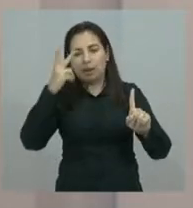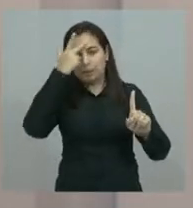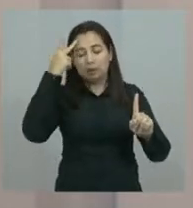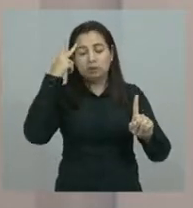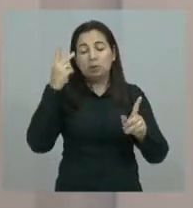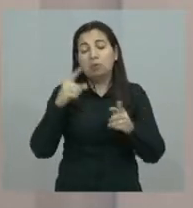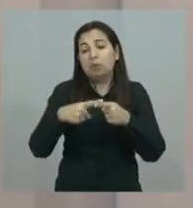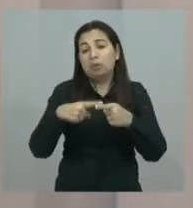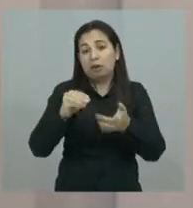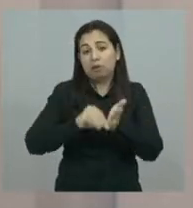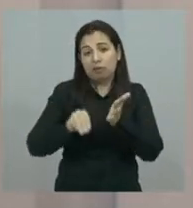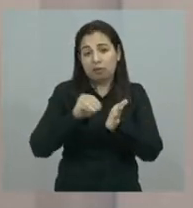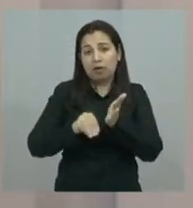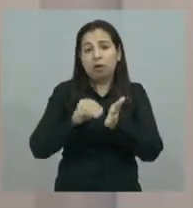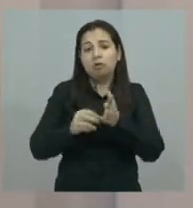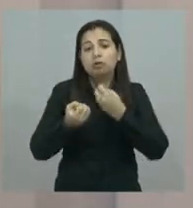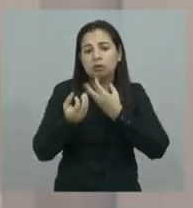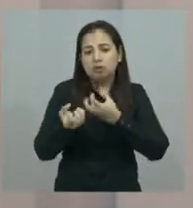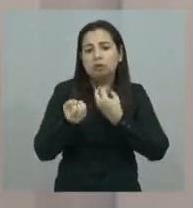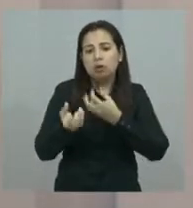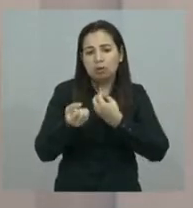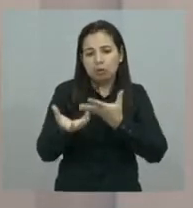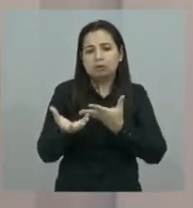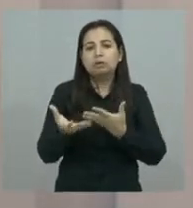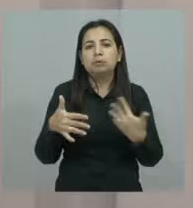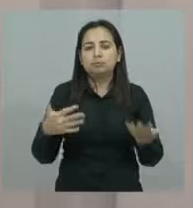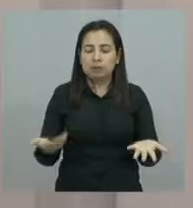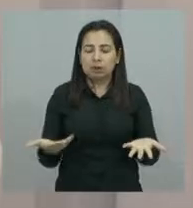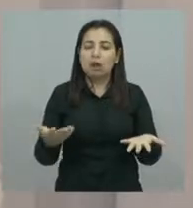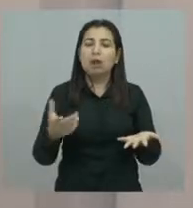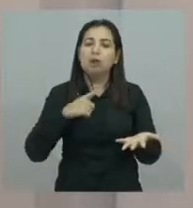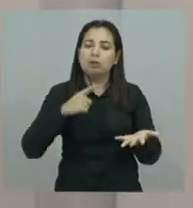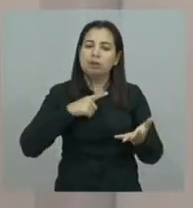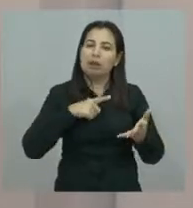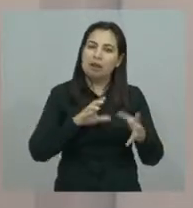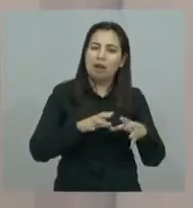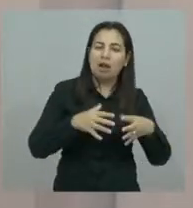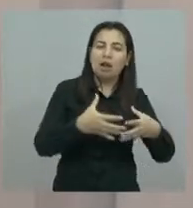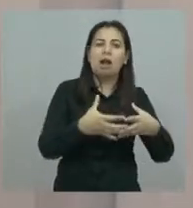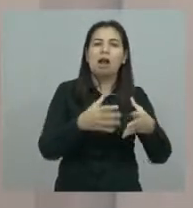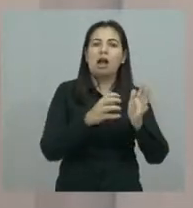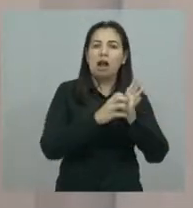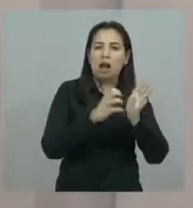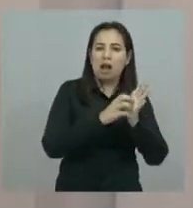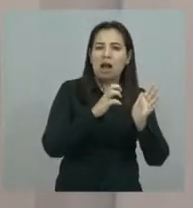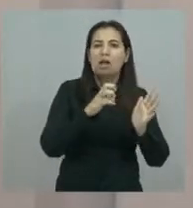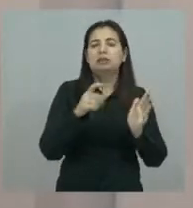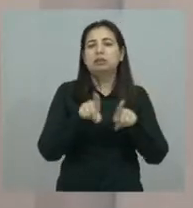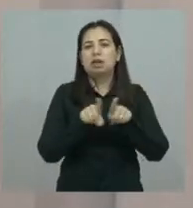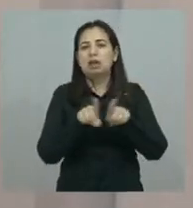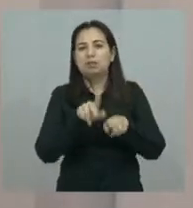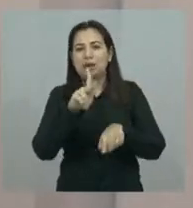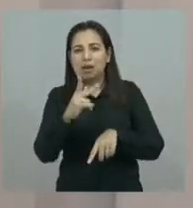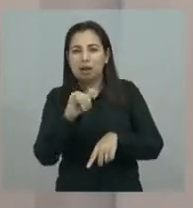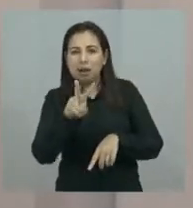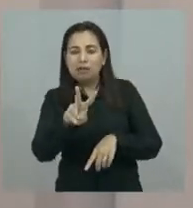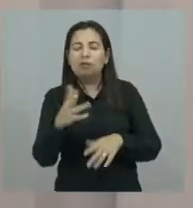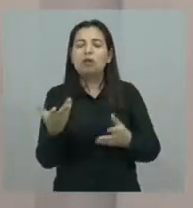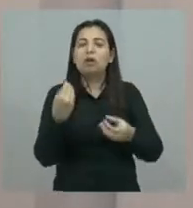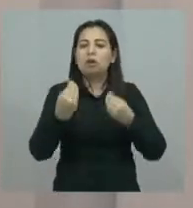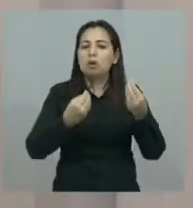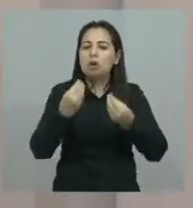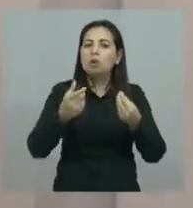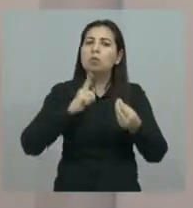informação. Nós do movimento AIDS no estado do Ceará e no Brasil, temos todo um cuidado, né, de